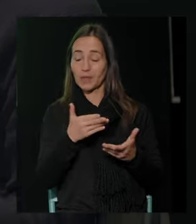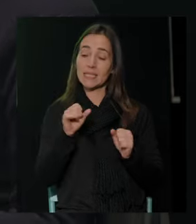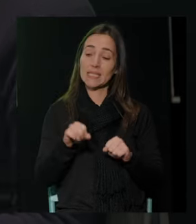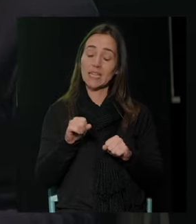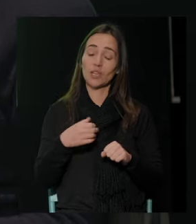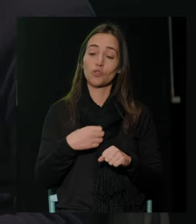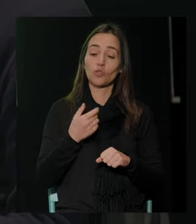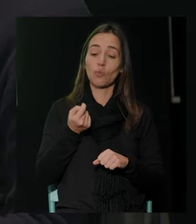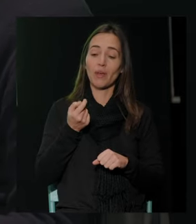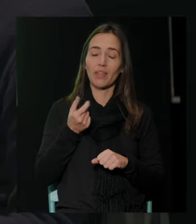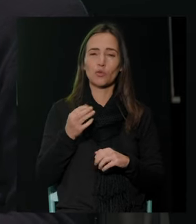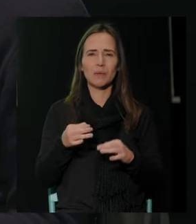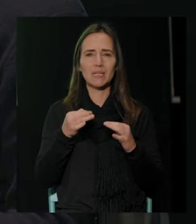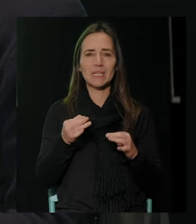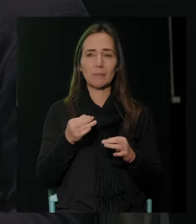bocadinho melindrado